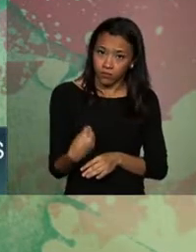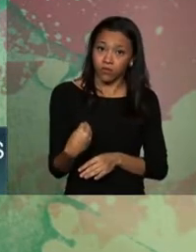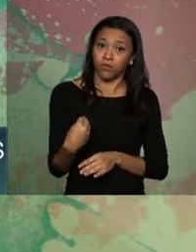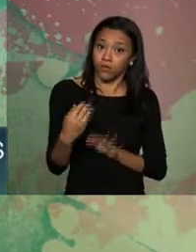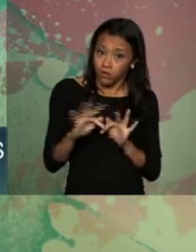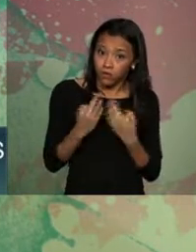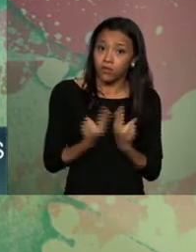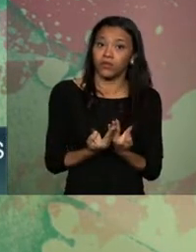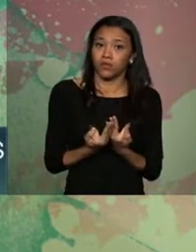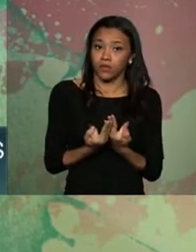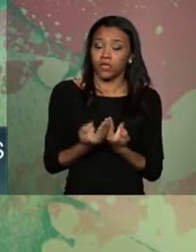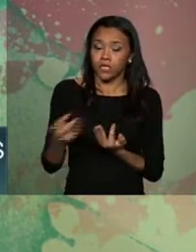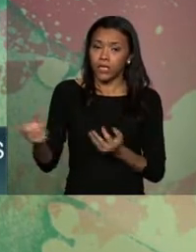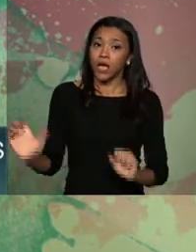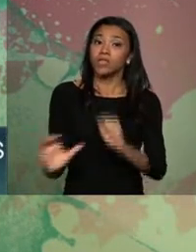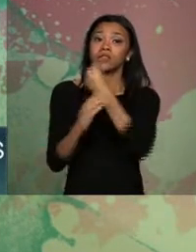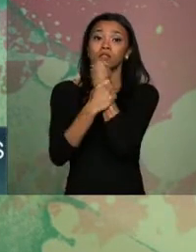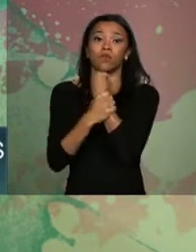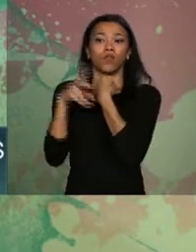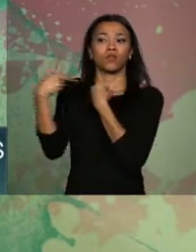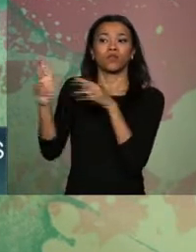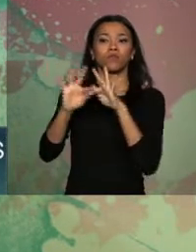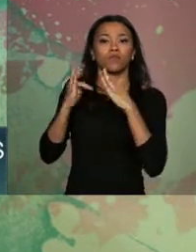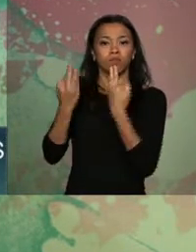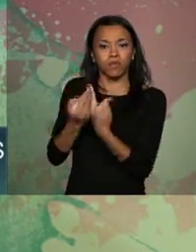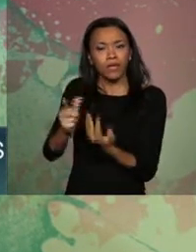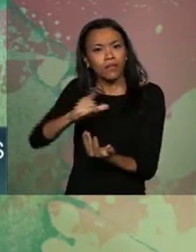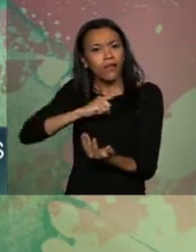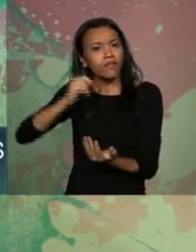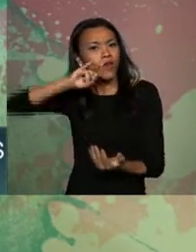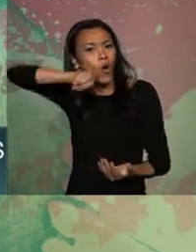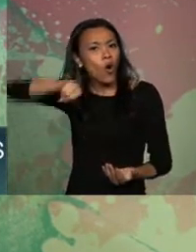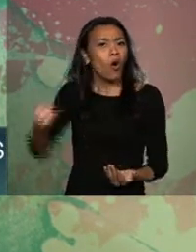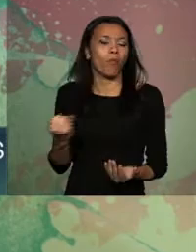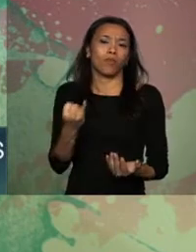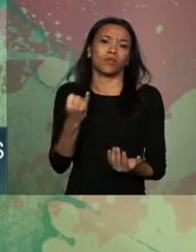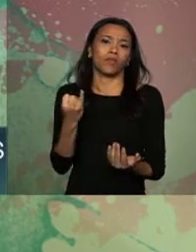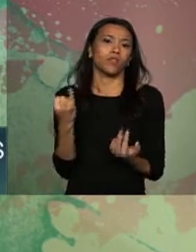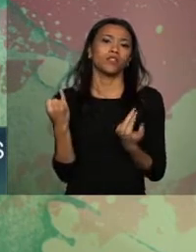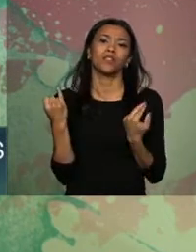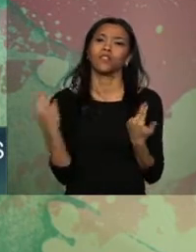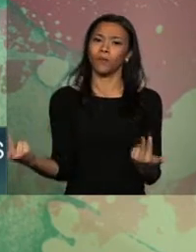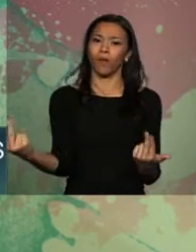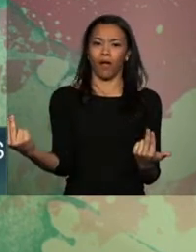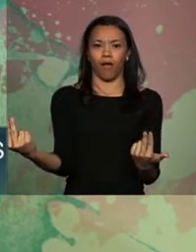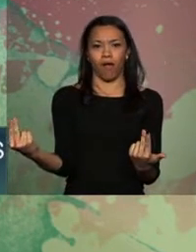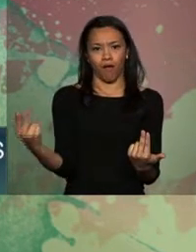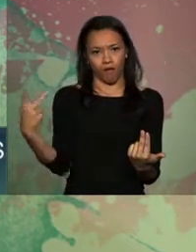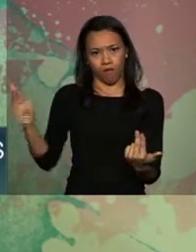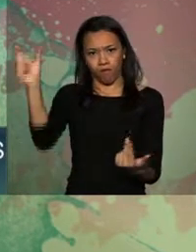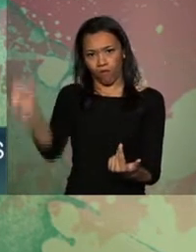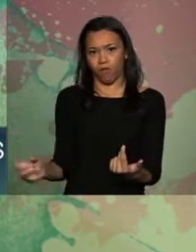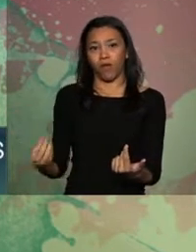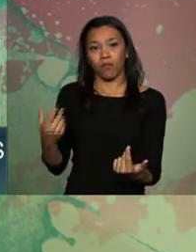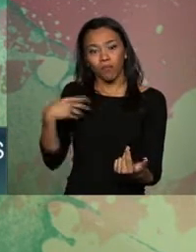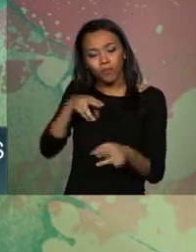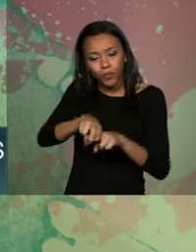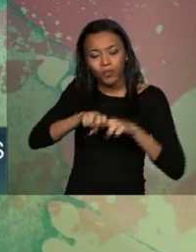família tivesse oportunidades como ela. Daí ela decidiu usar o